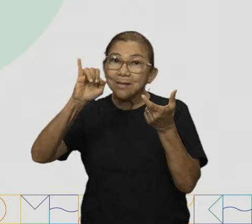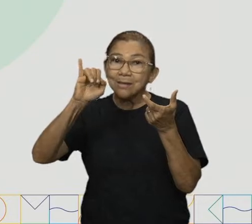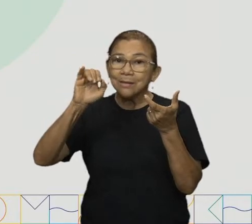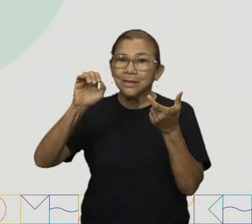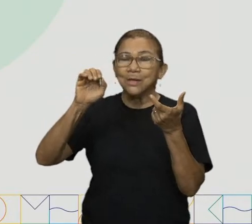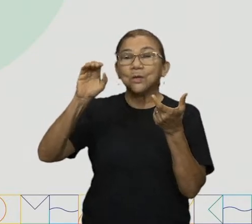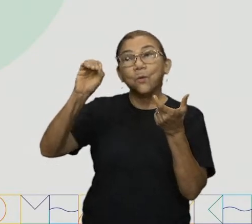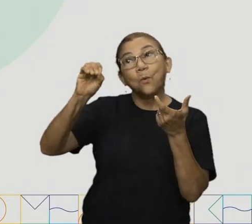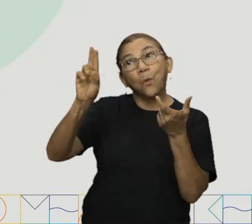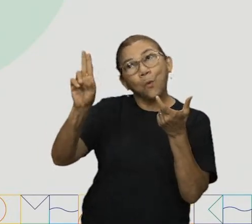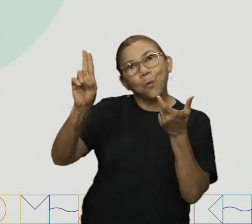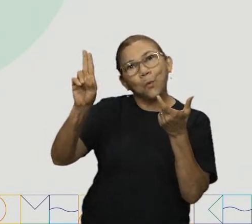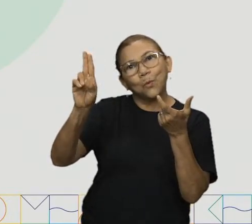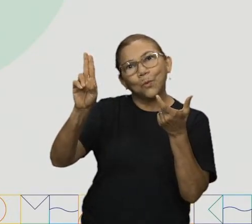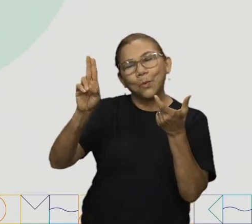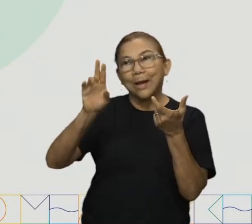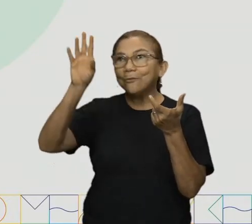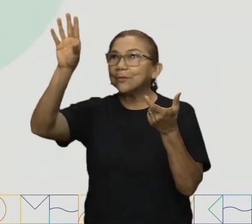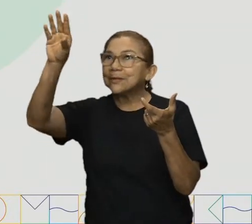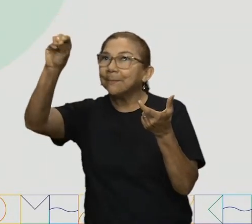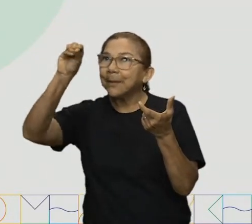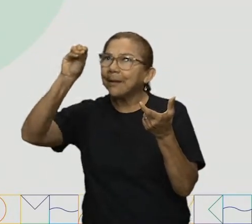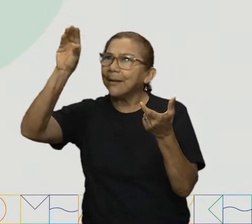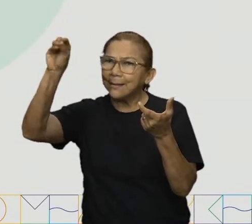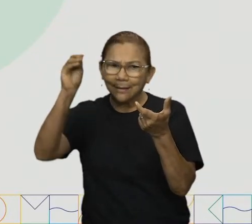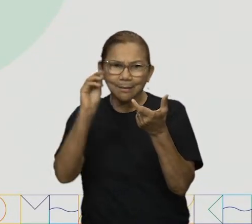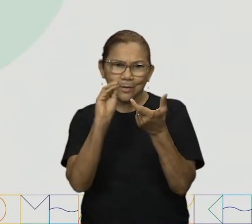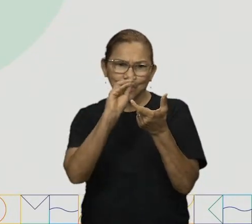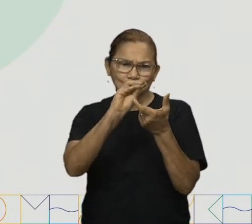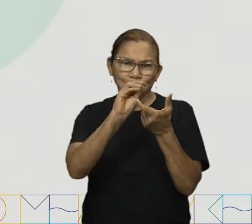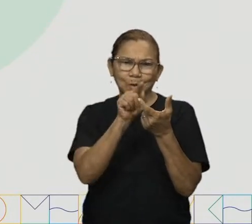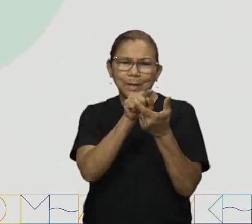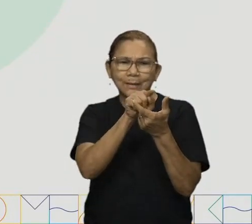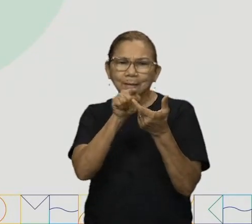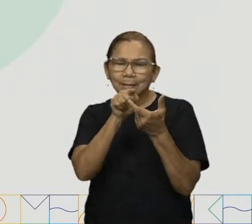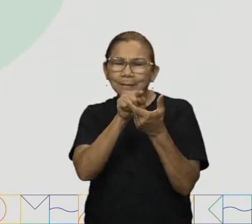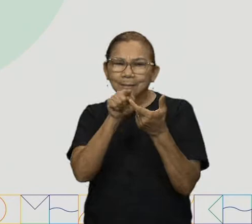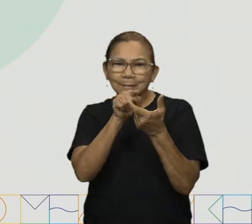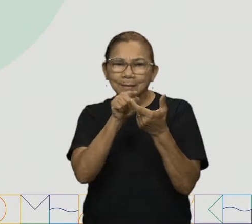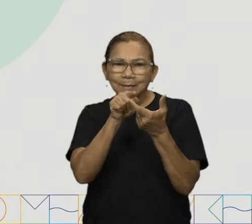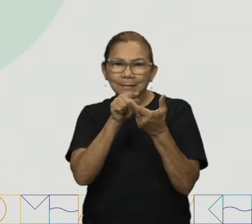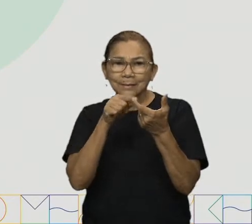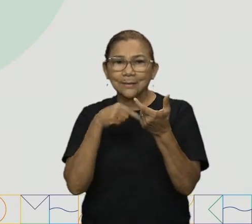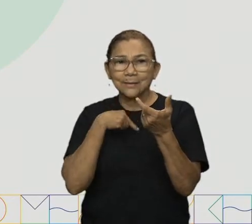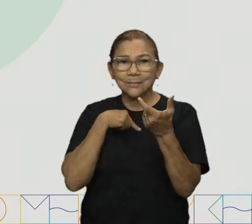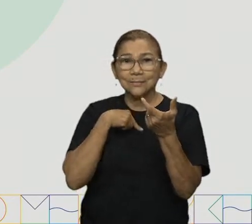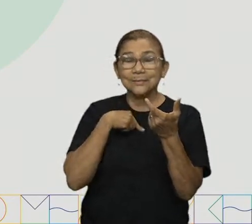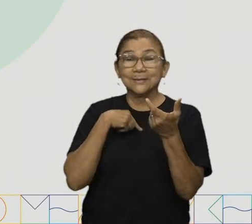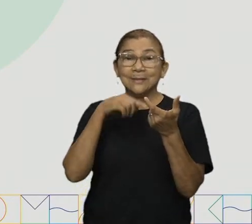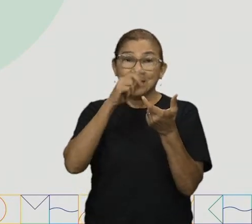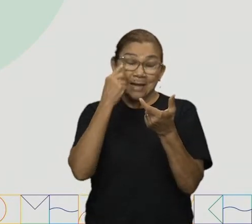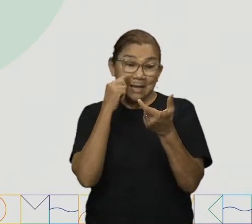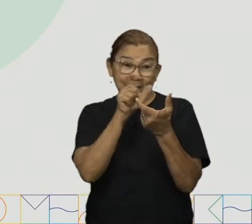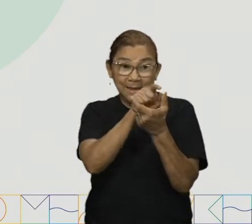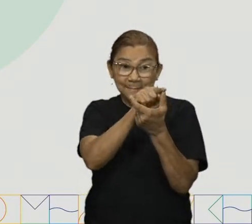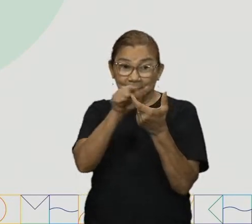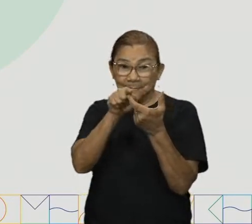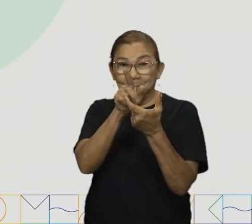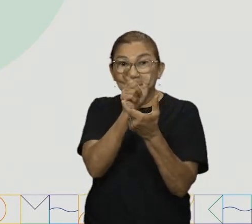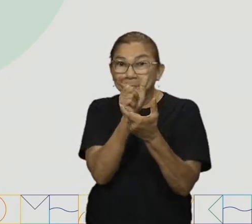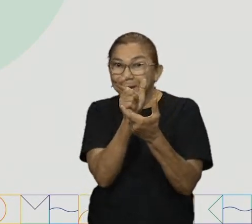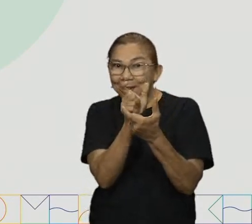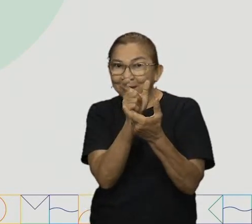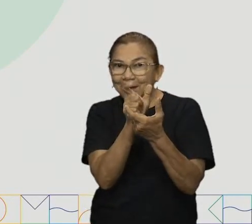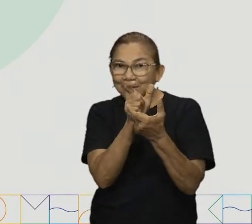complete aí, tá bom? Com essas opções que vocês têm. Aí tem aí esse espacinho entre o tes e o ra, que vocês vão fazer, vão encaixar aí,